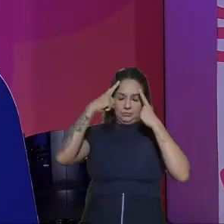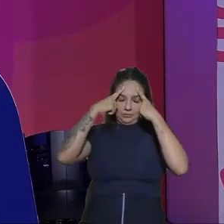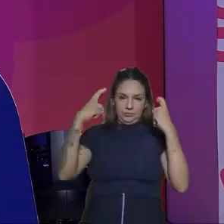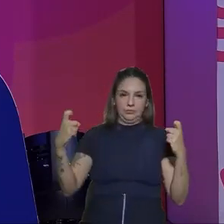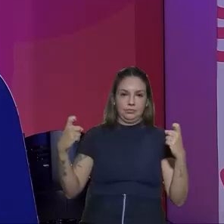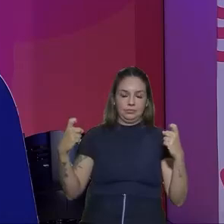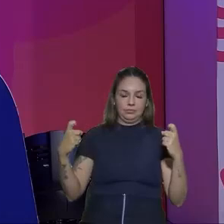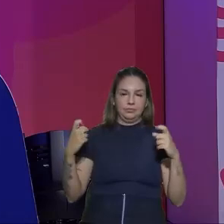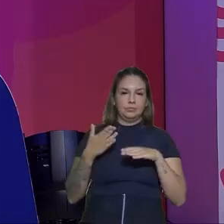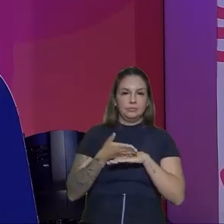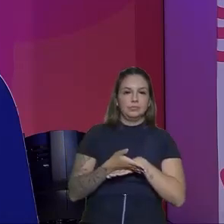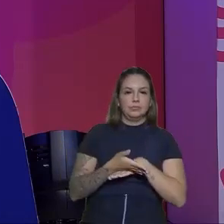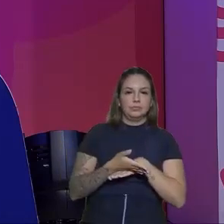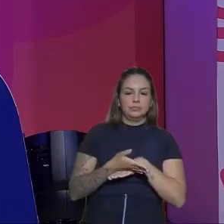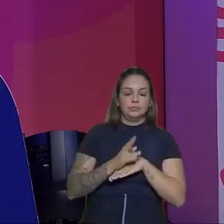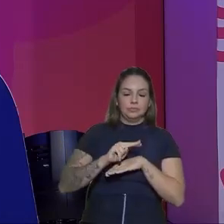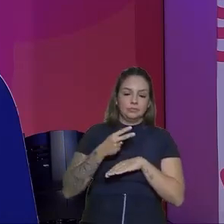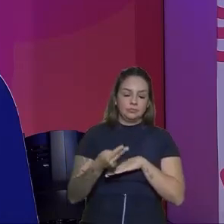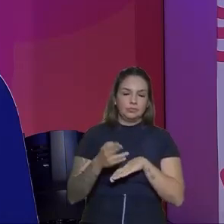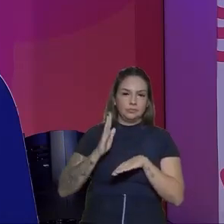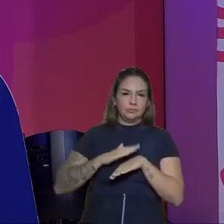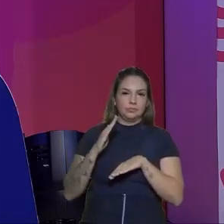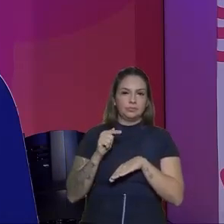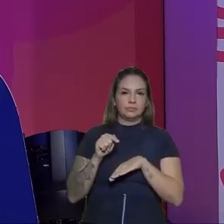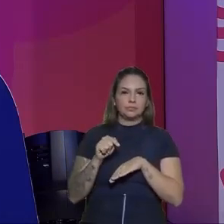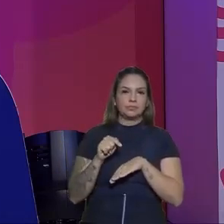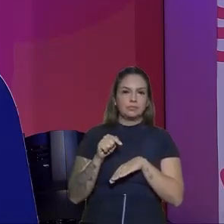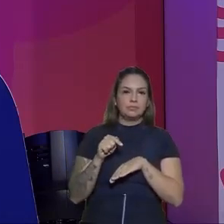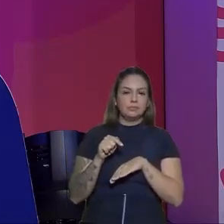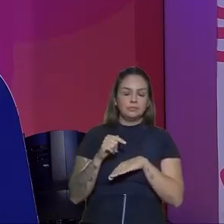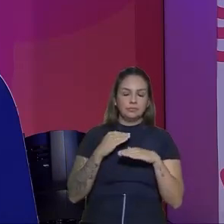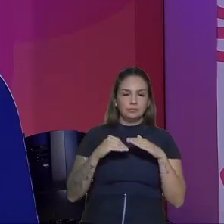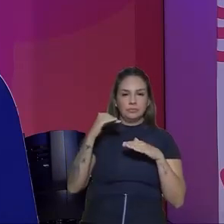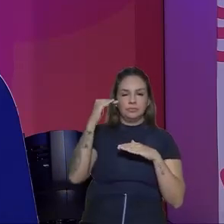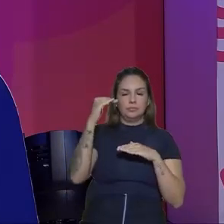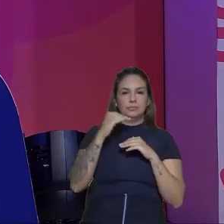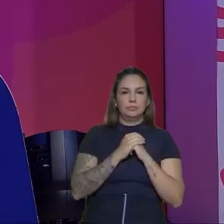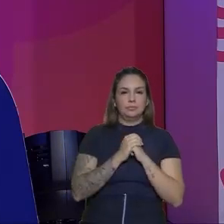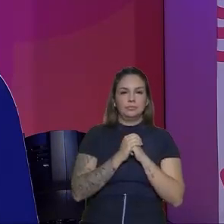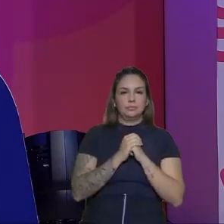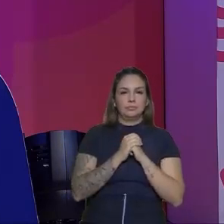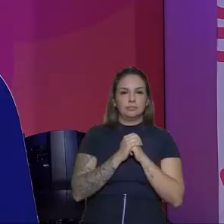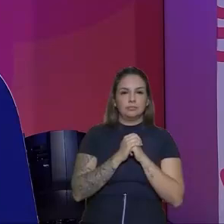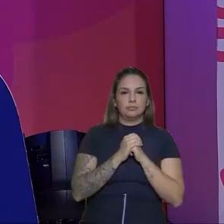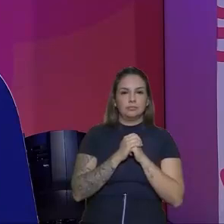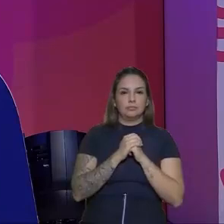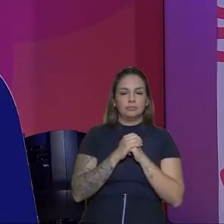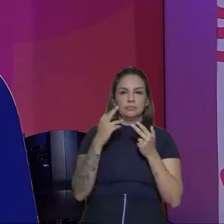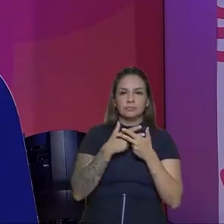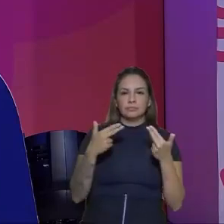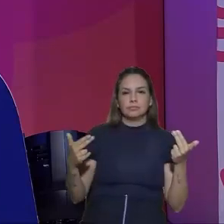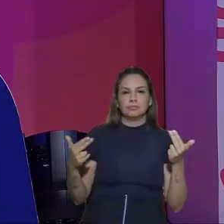violência invasora, que seria um contraponto mais nessa camada, nessa dimensão dos vestígios, dos